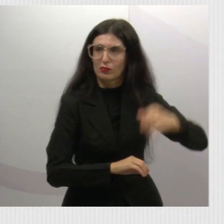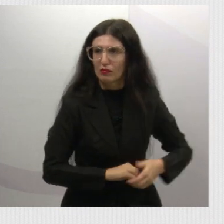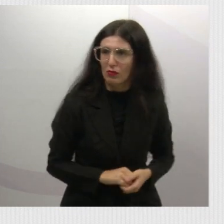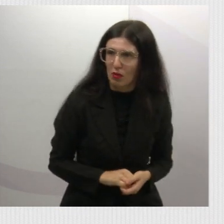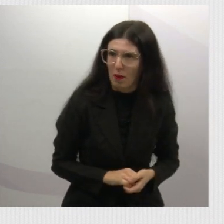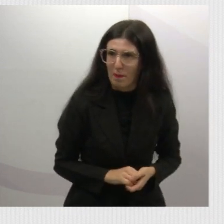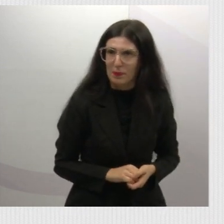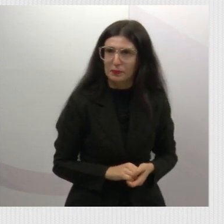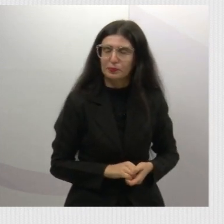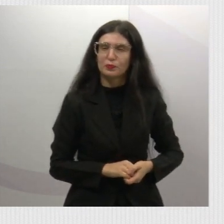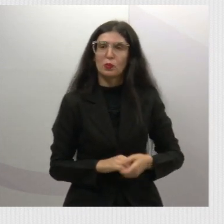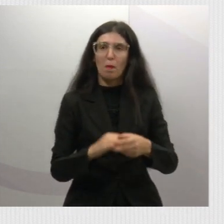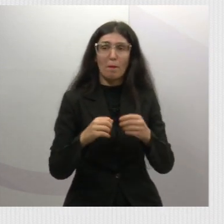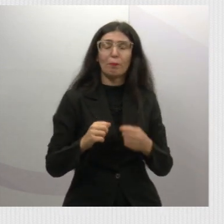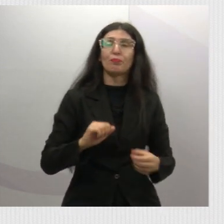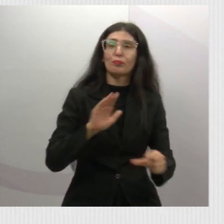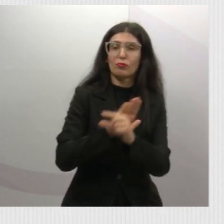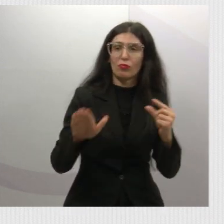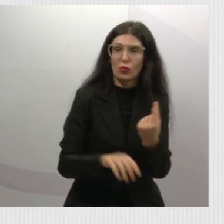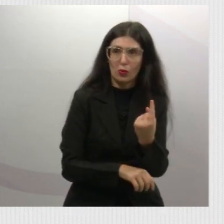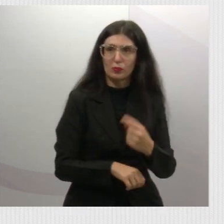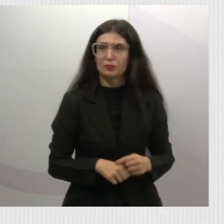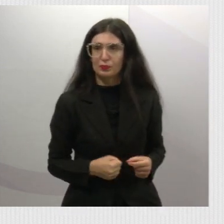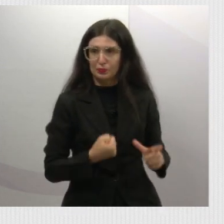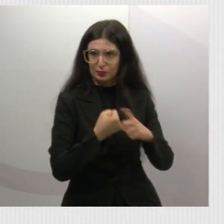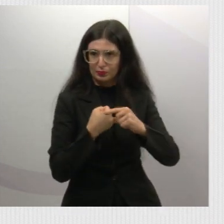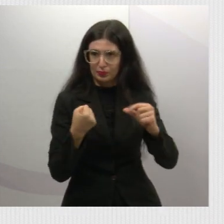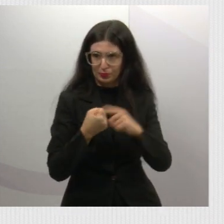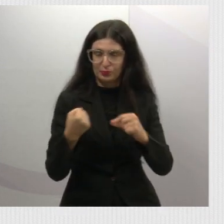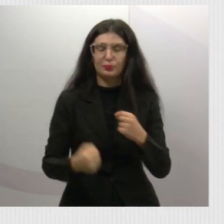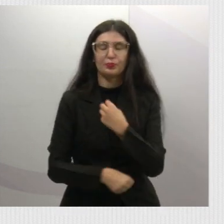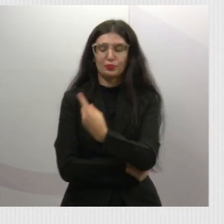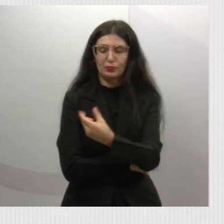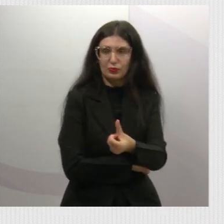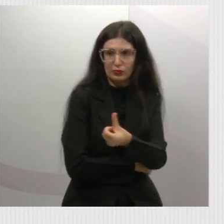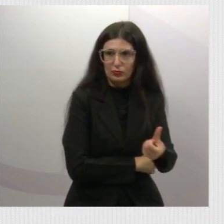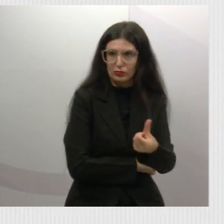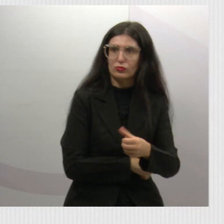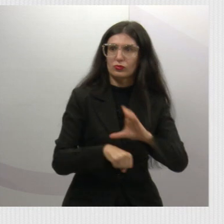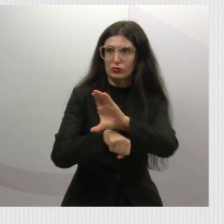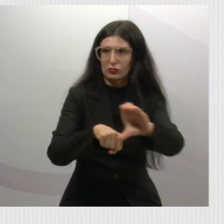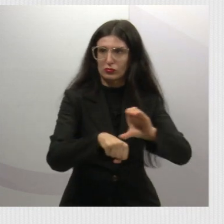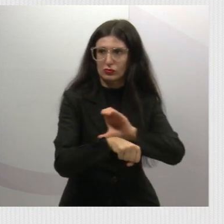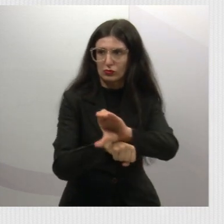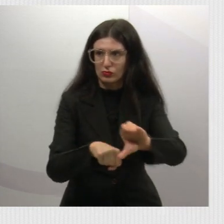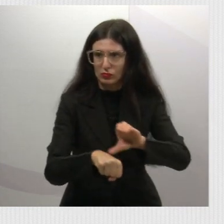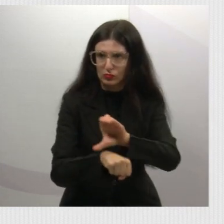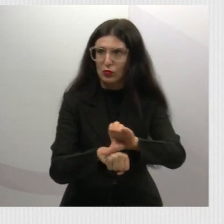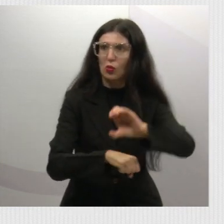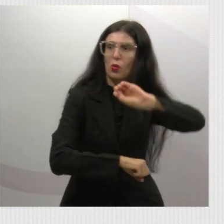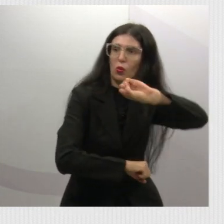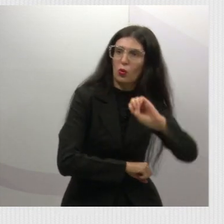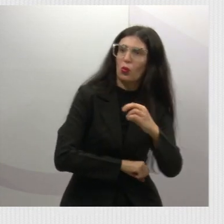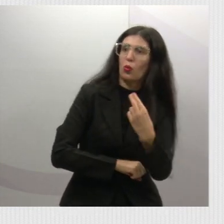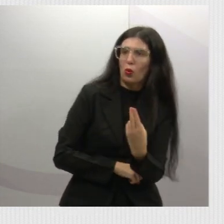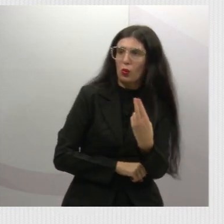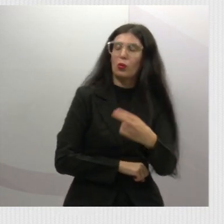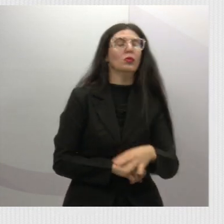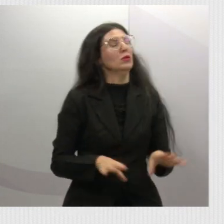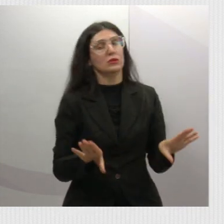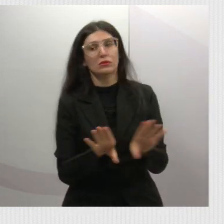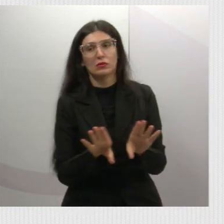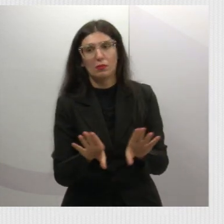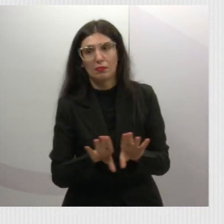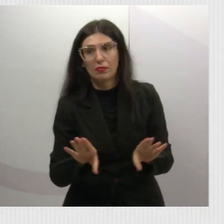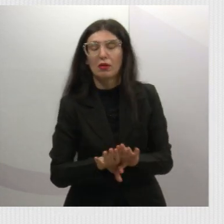no parágrafo 1º do artigo 166 da Constituição ou equivalente nas